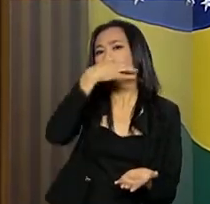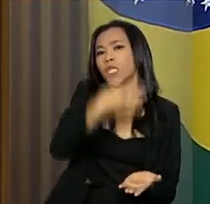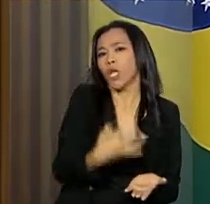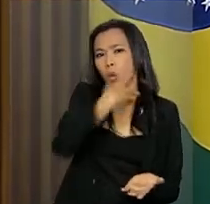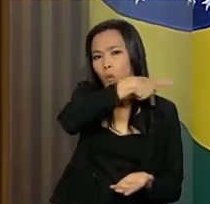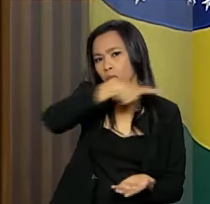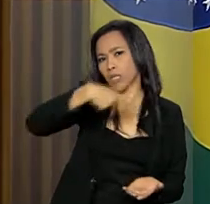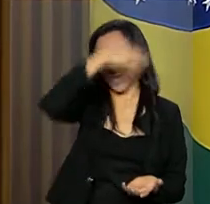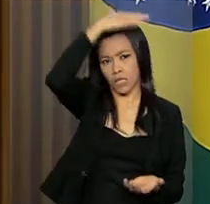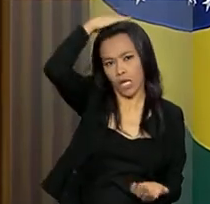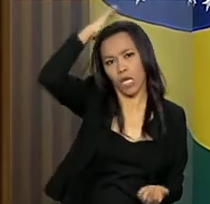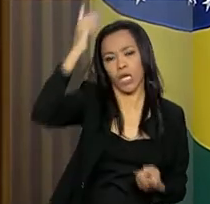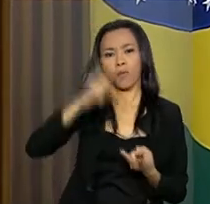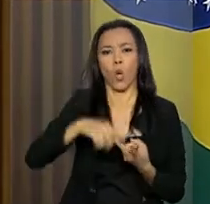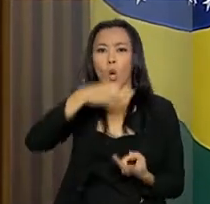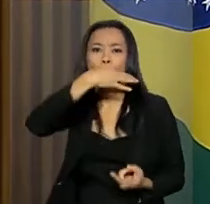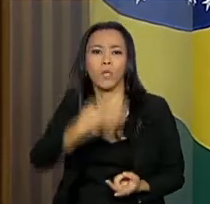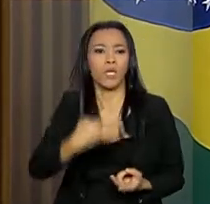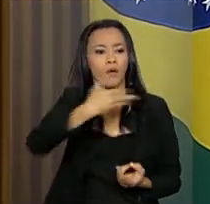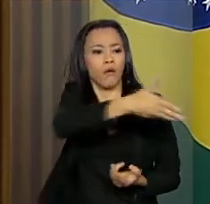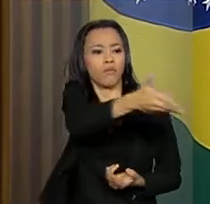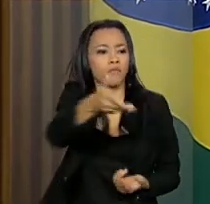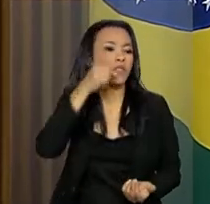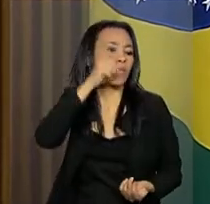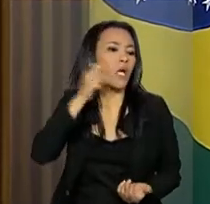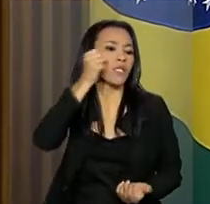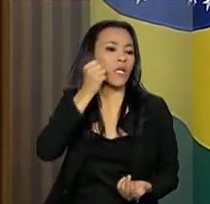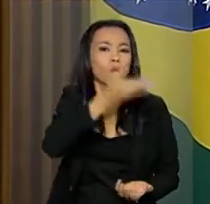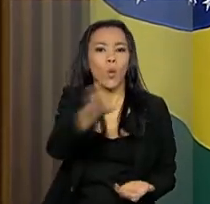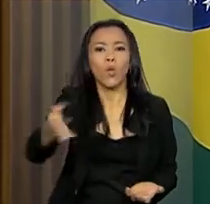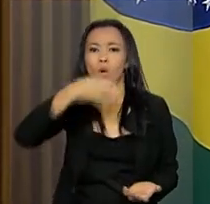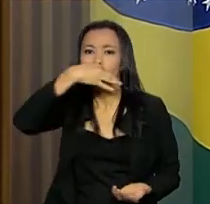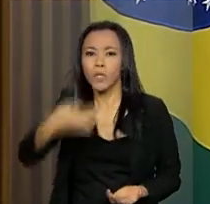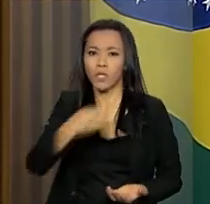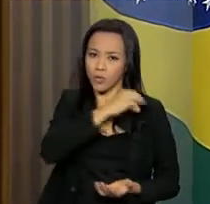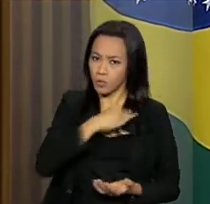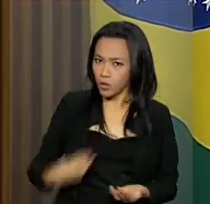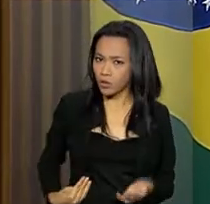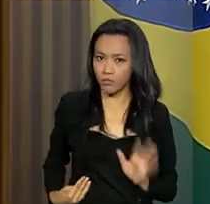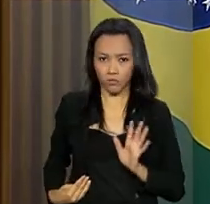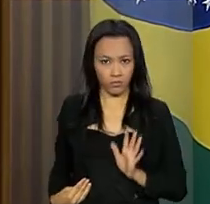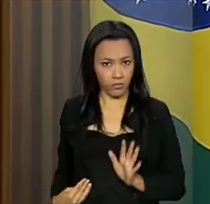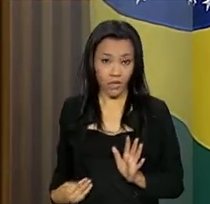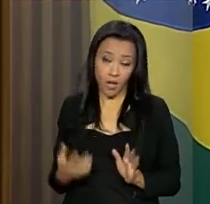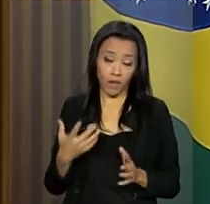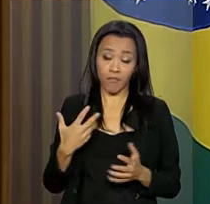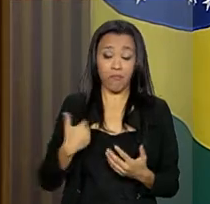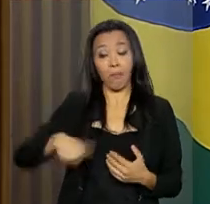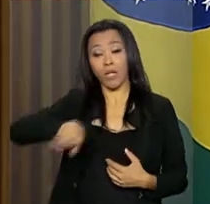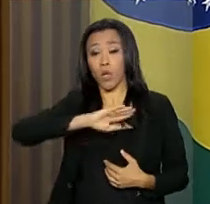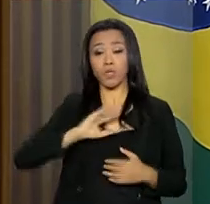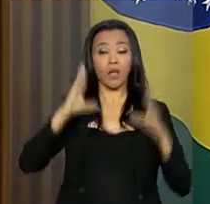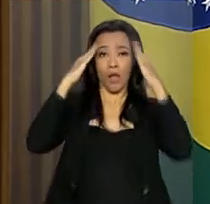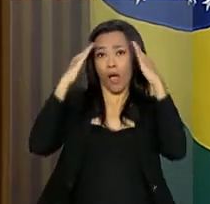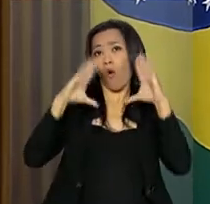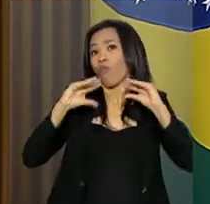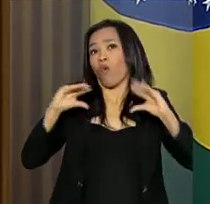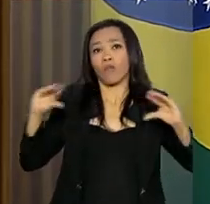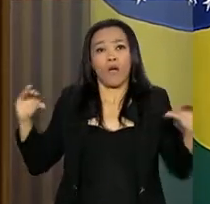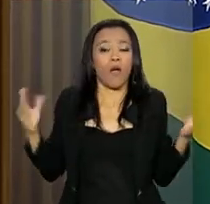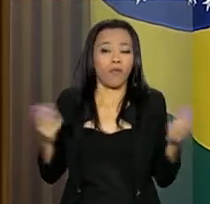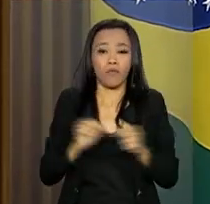opinião dos deputados e senadores a opinião dos ministros para nós seria muito mais confortável não fazer absolutamente